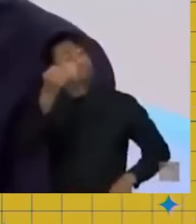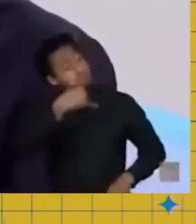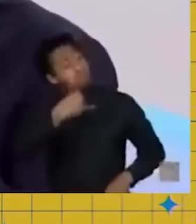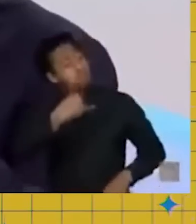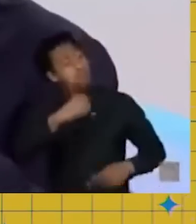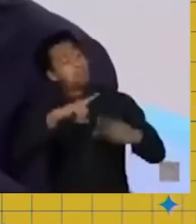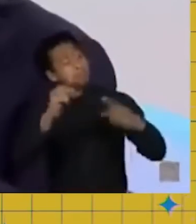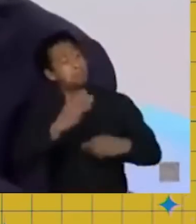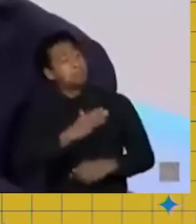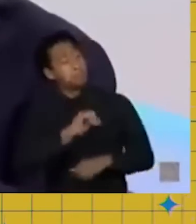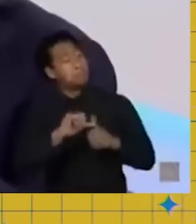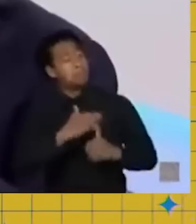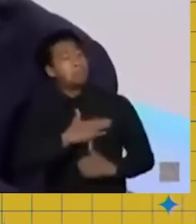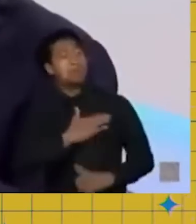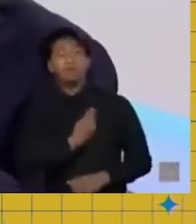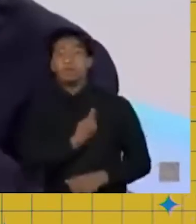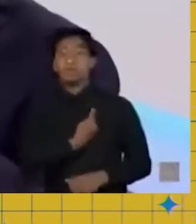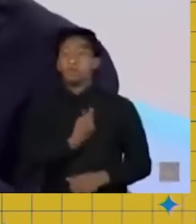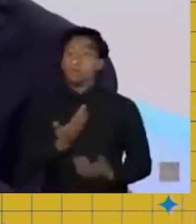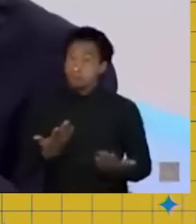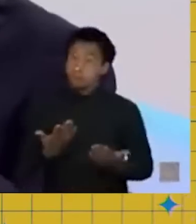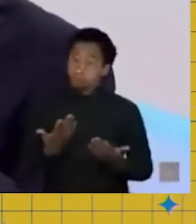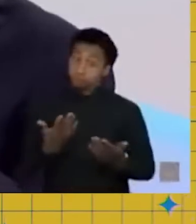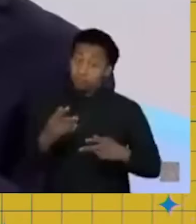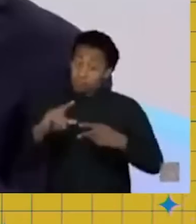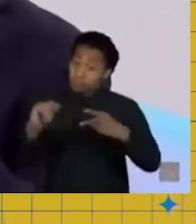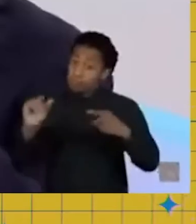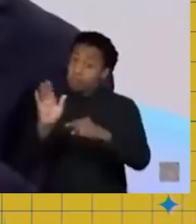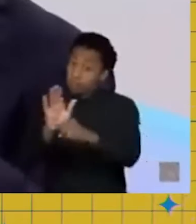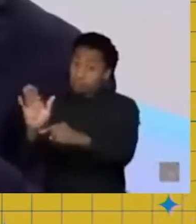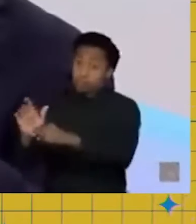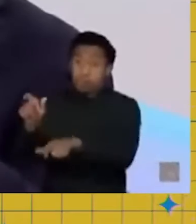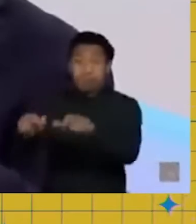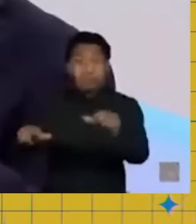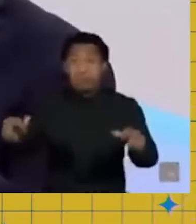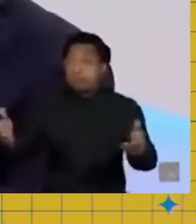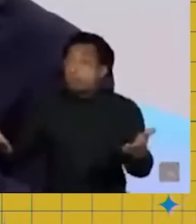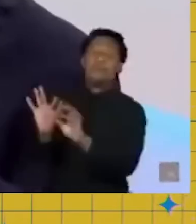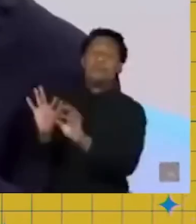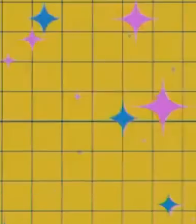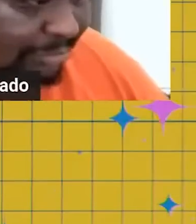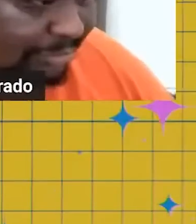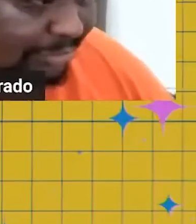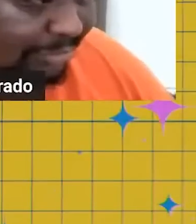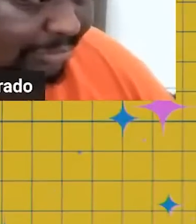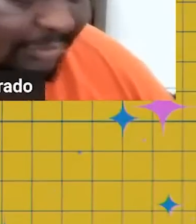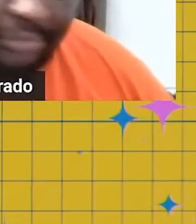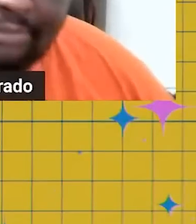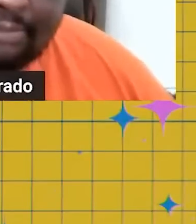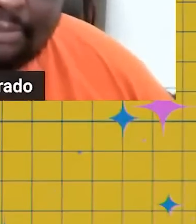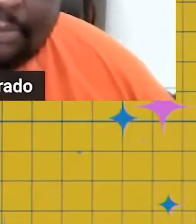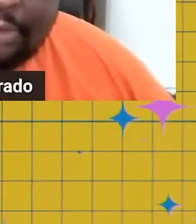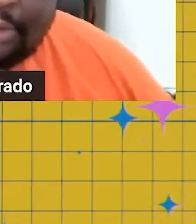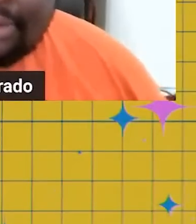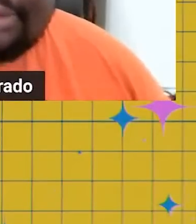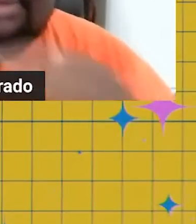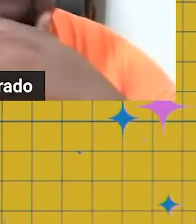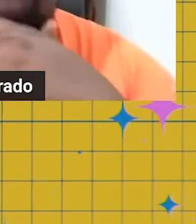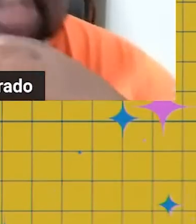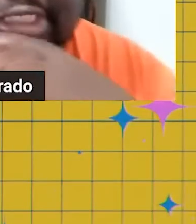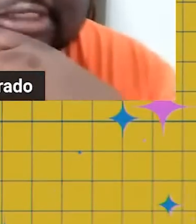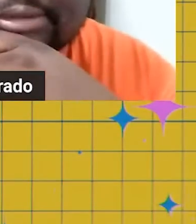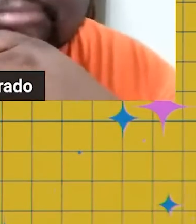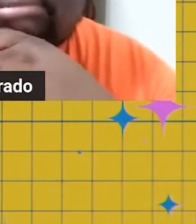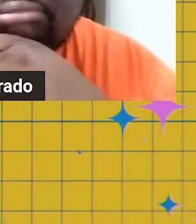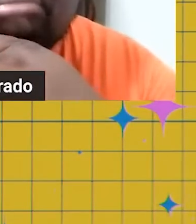impactar a vida das pessoas na ponta então é muito importante essa agenda Nossa social é muito importante